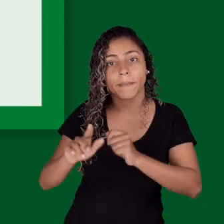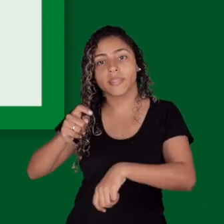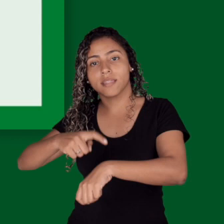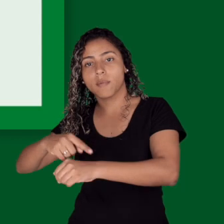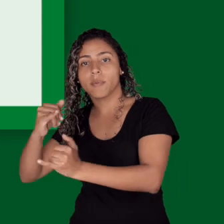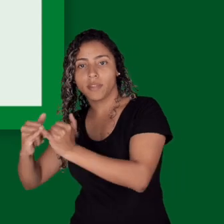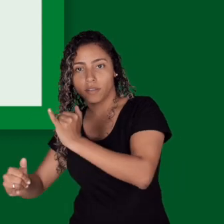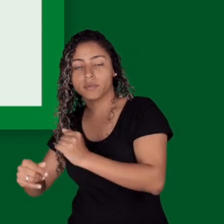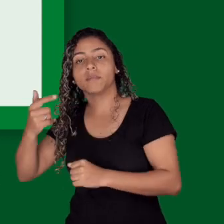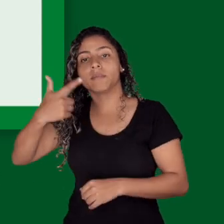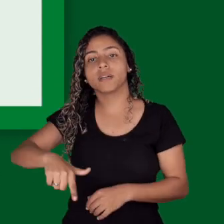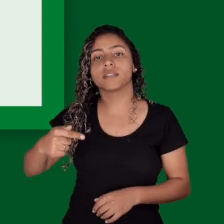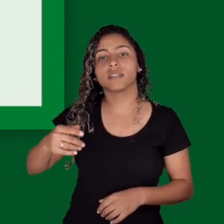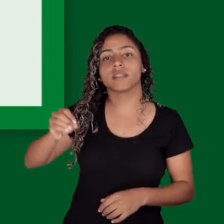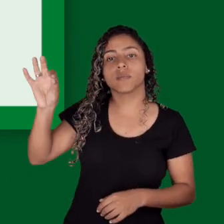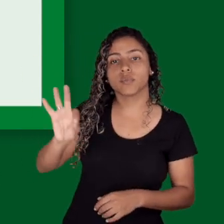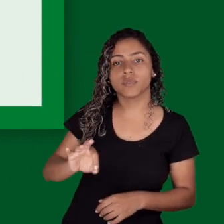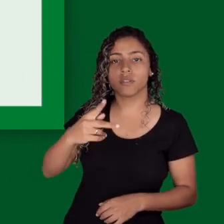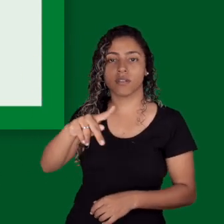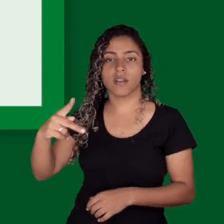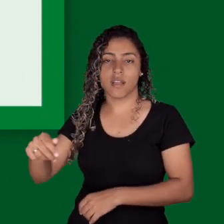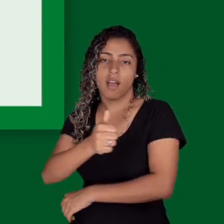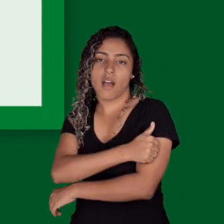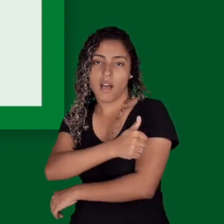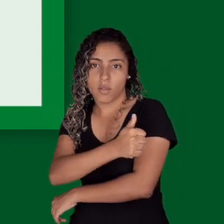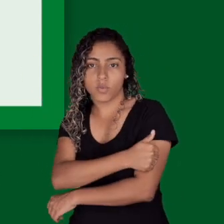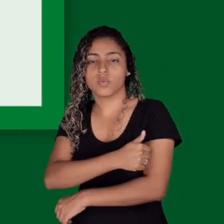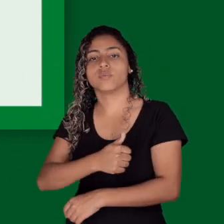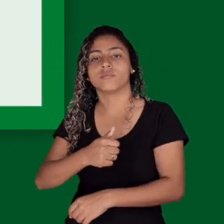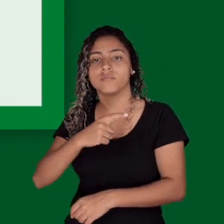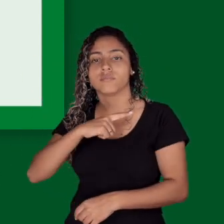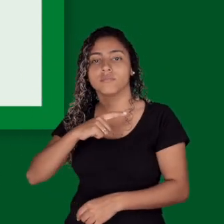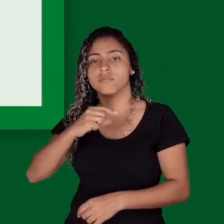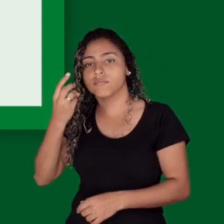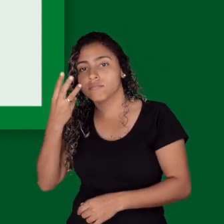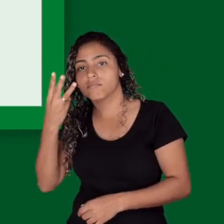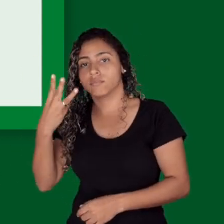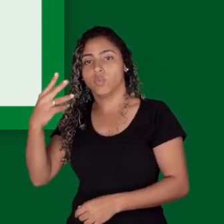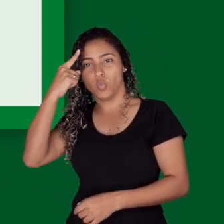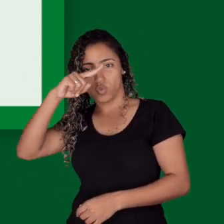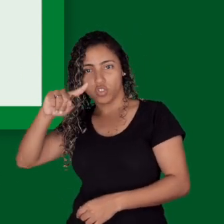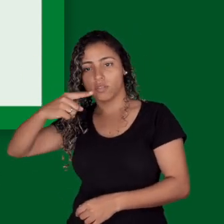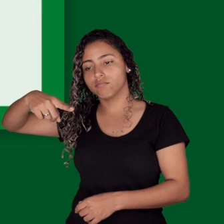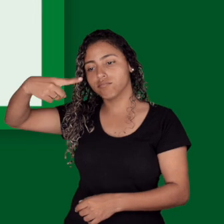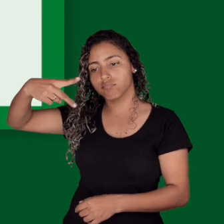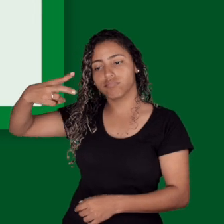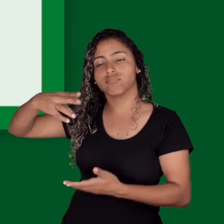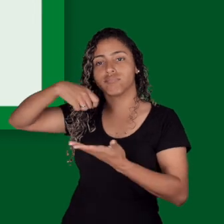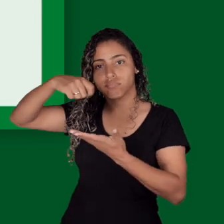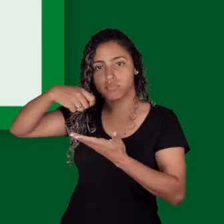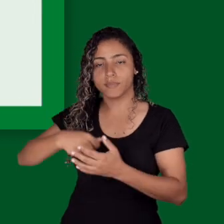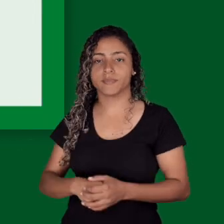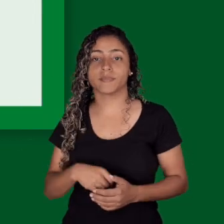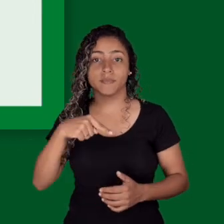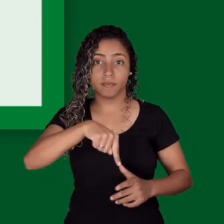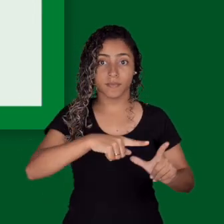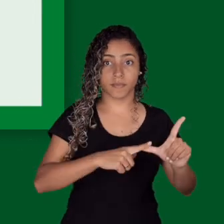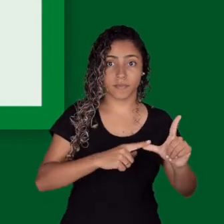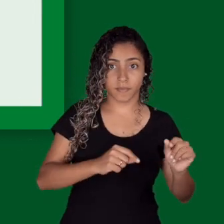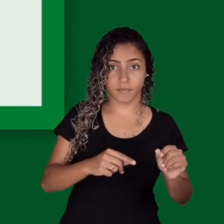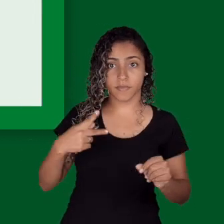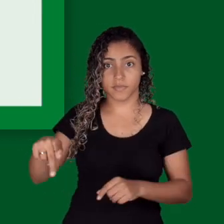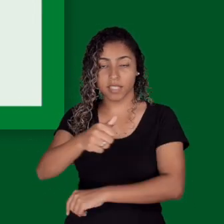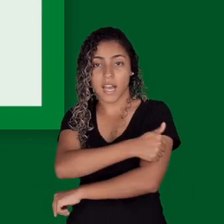E 70% para os alunos que têm no mínimo 3 refeições diárias. Aqui no Distrito Federal, para esses alunos que